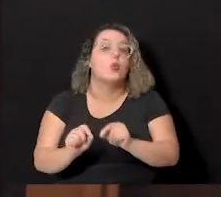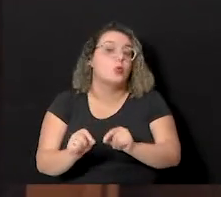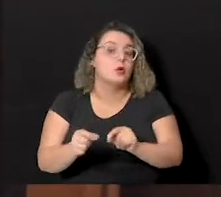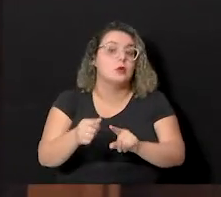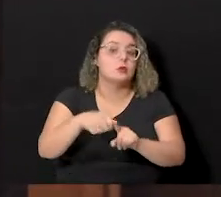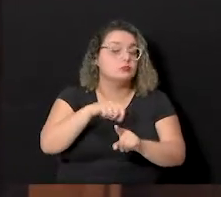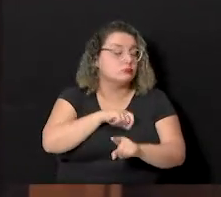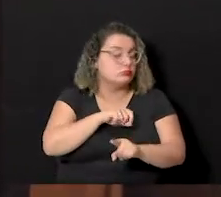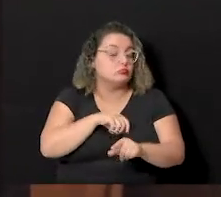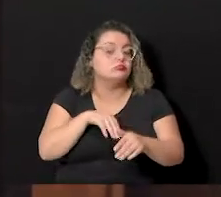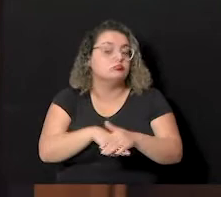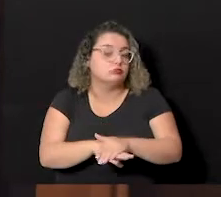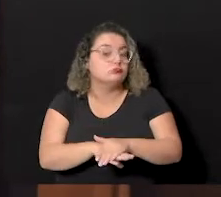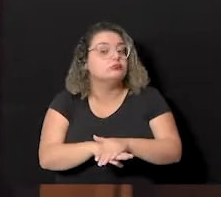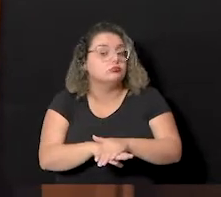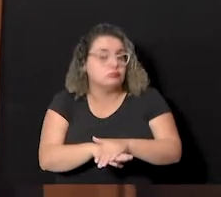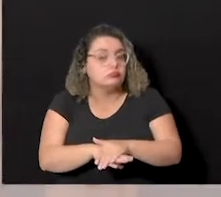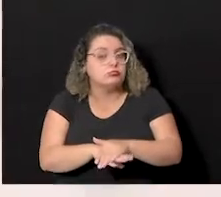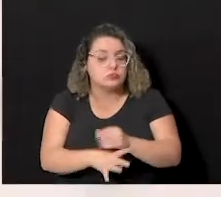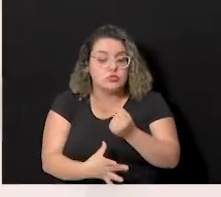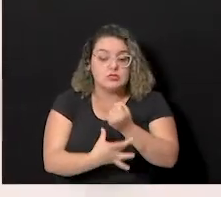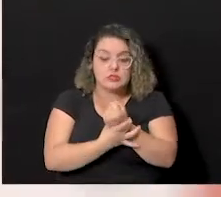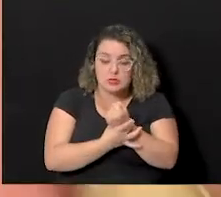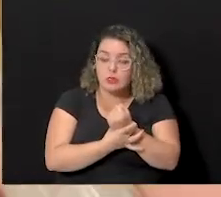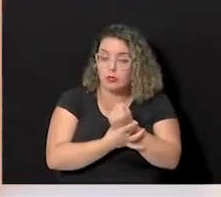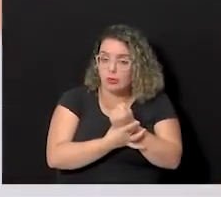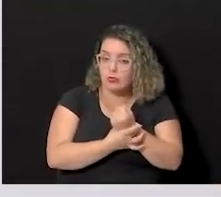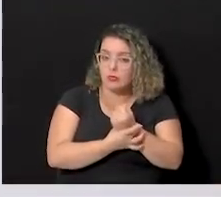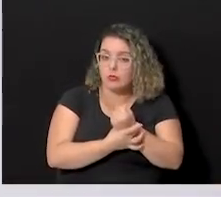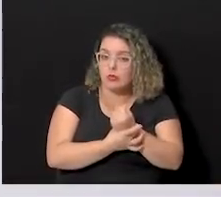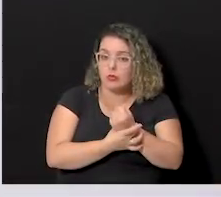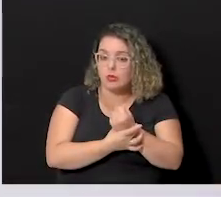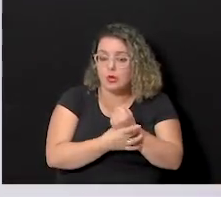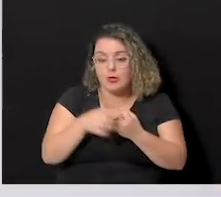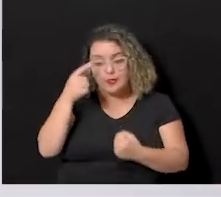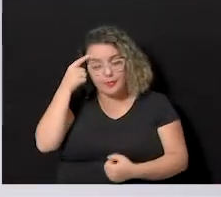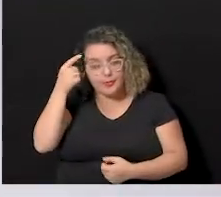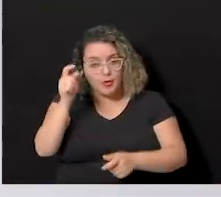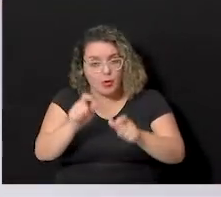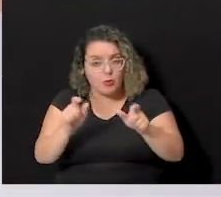seria a reserva de emergência, a reserva de segurança ideal para as